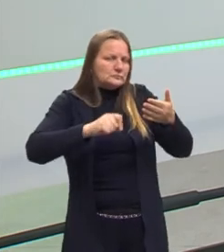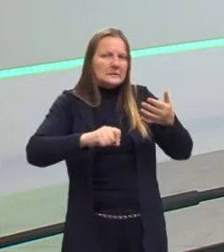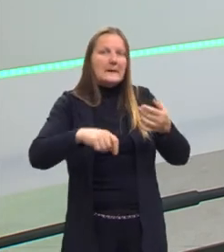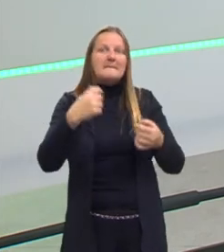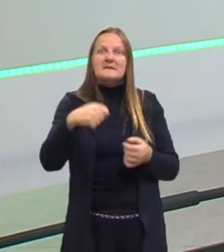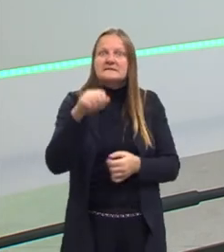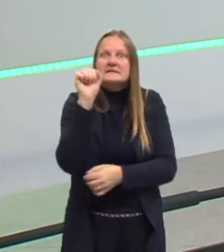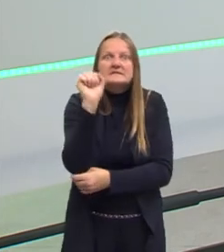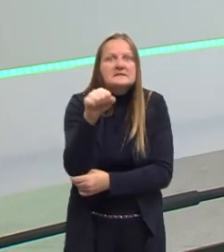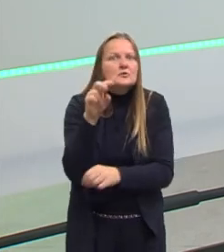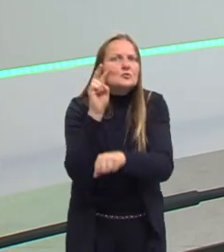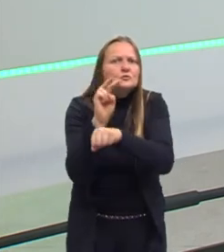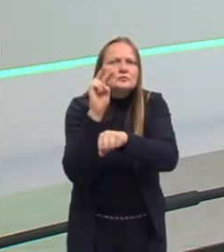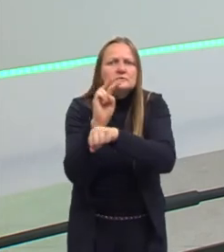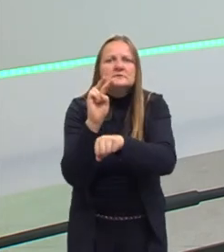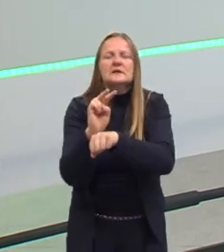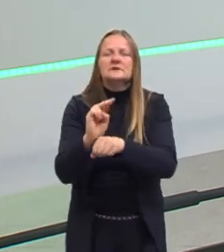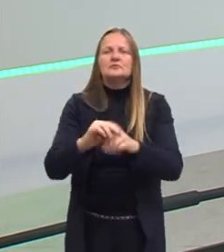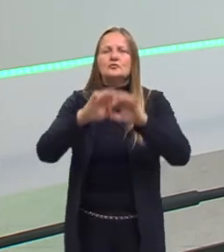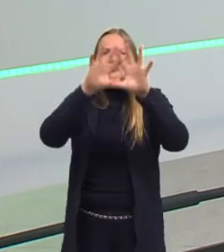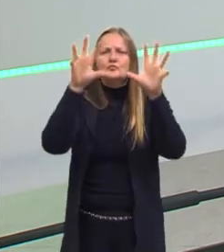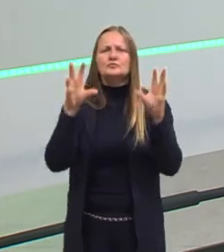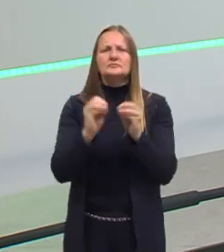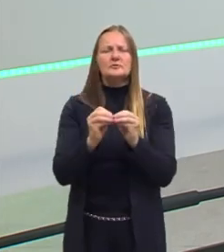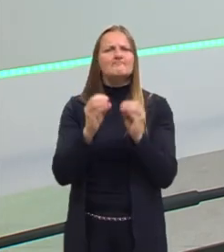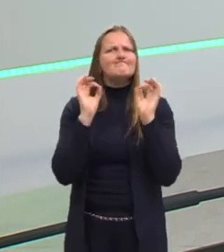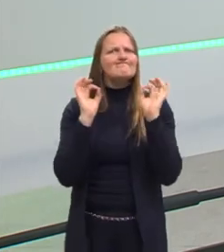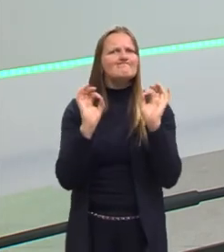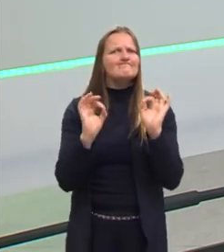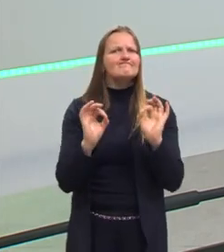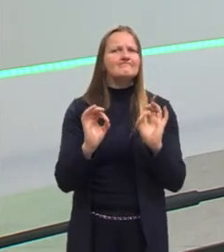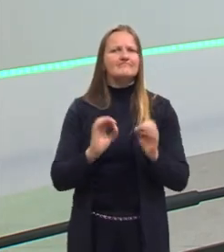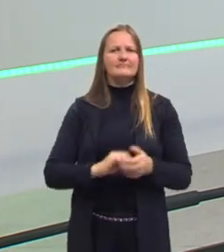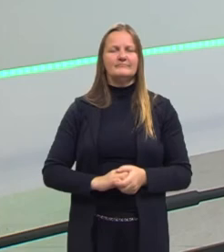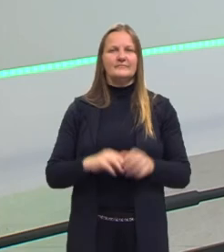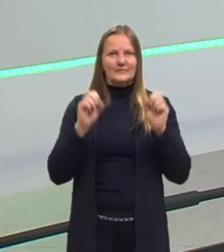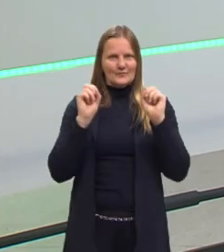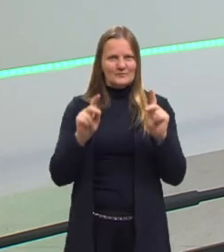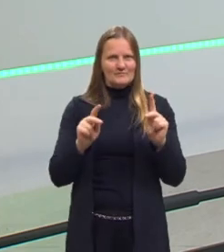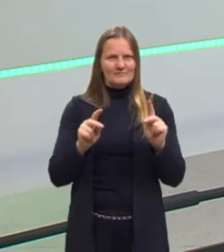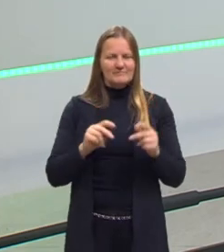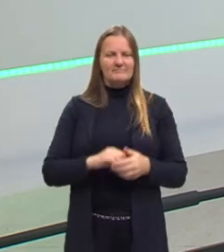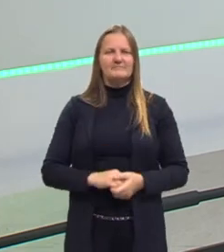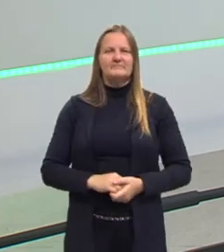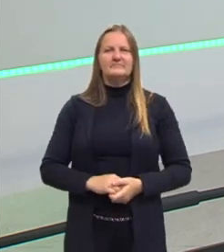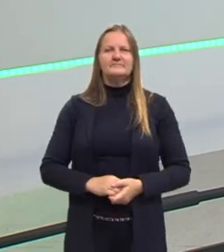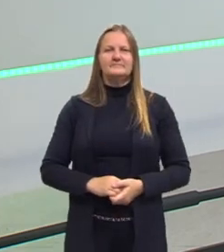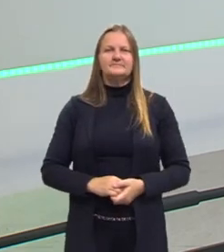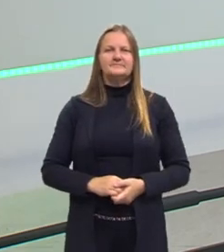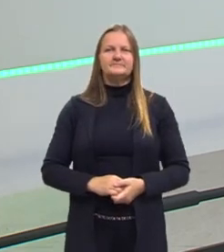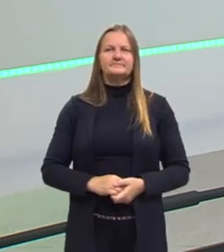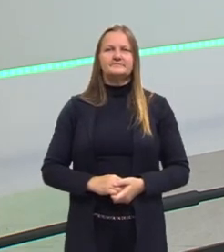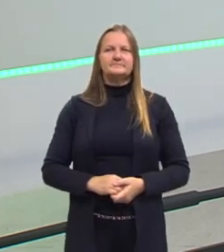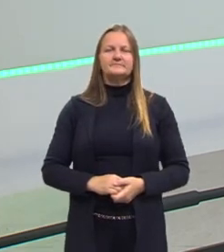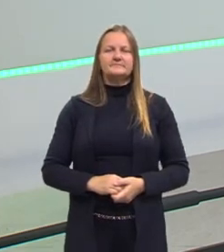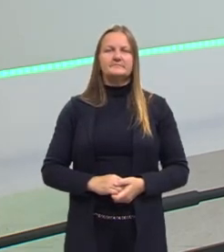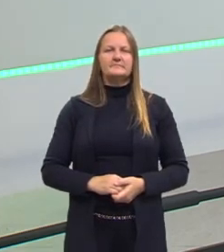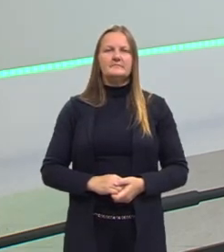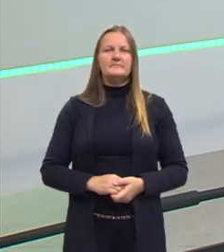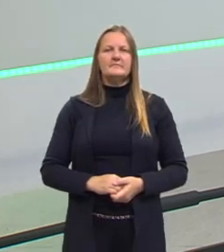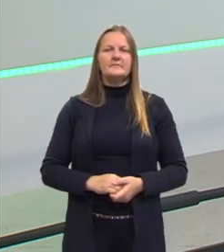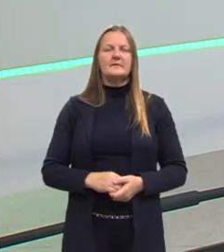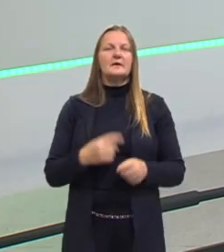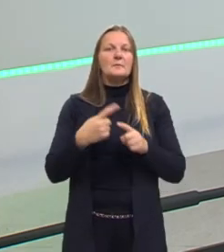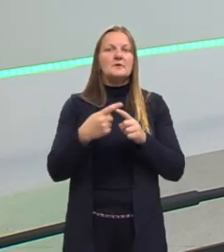sim construir uma boa conclusão certo com esses elementos esses elementos que fazem